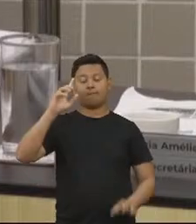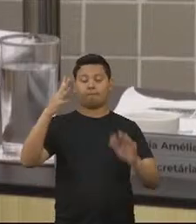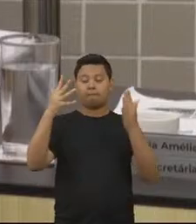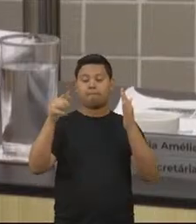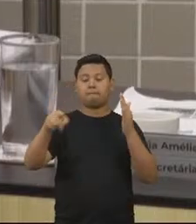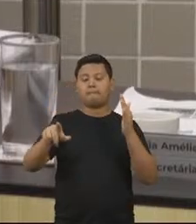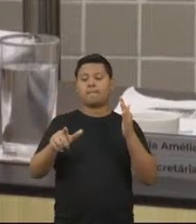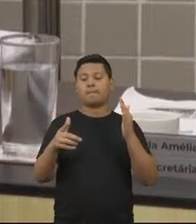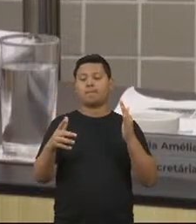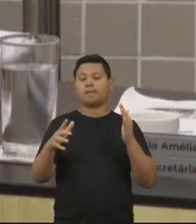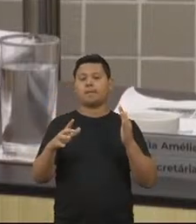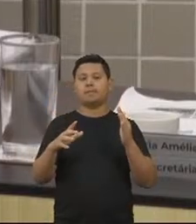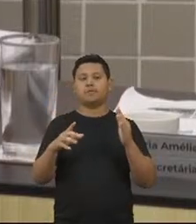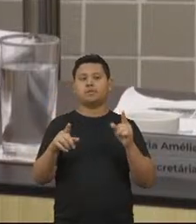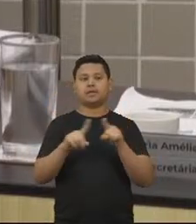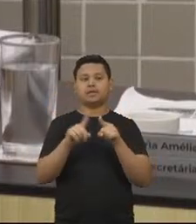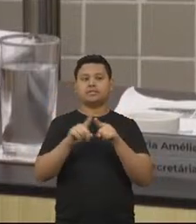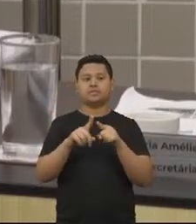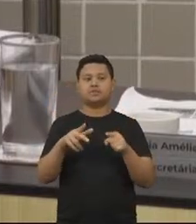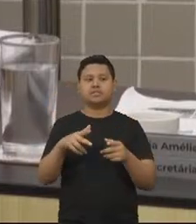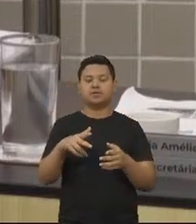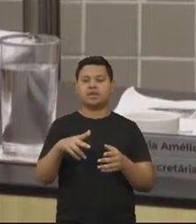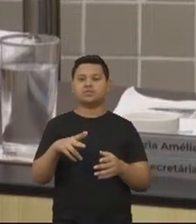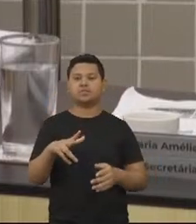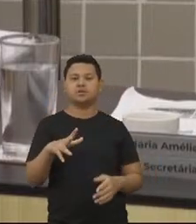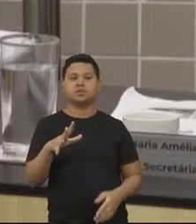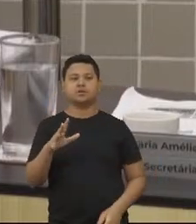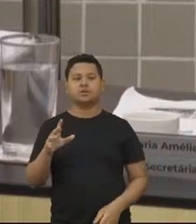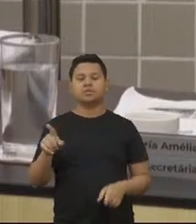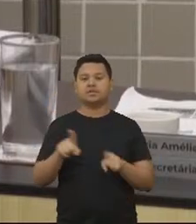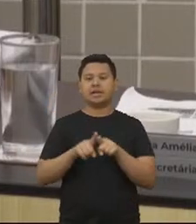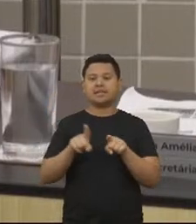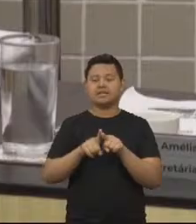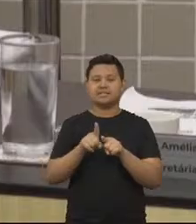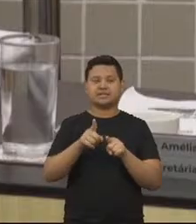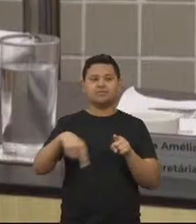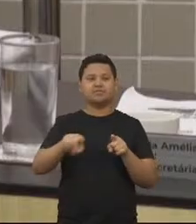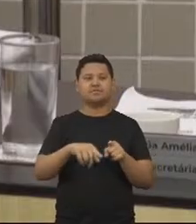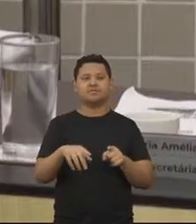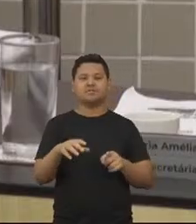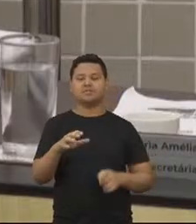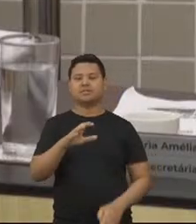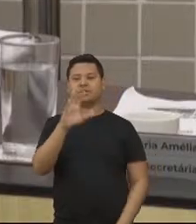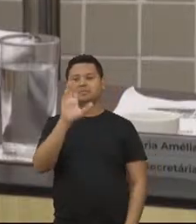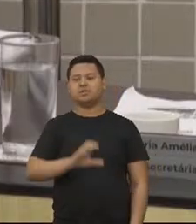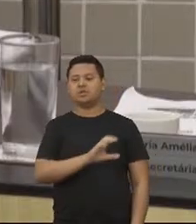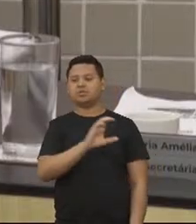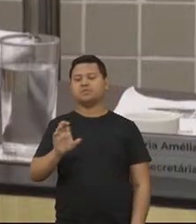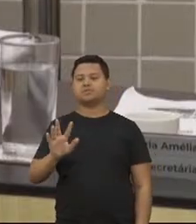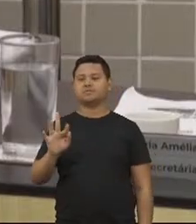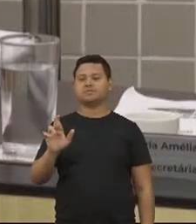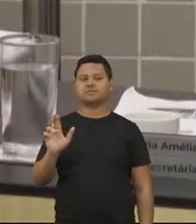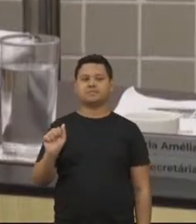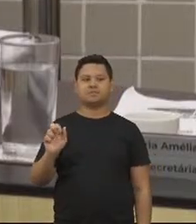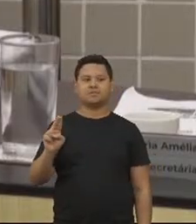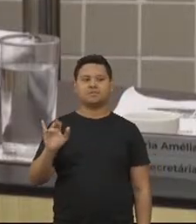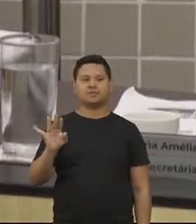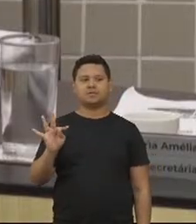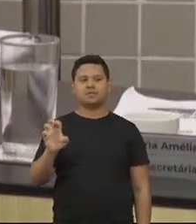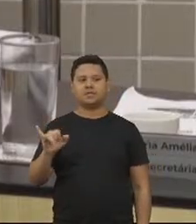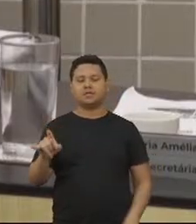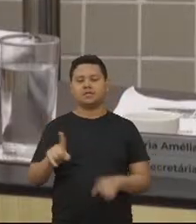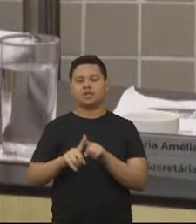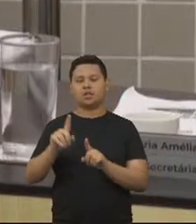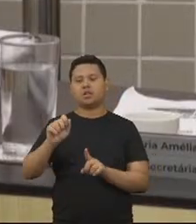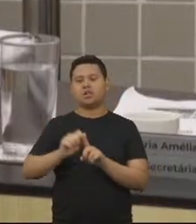congratulatória pela canonização de Carlo Acutis e Pier Giorgio Frassati, ocorrida no último